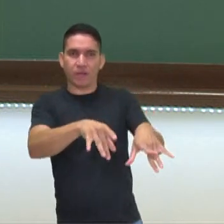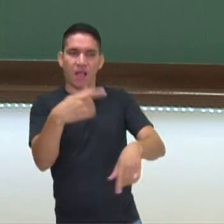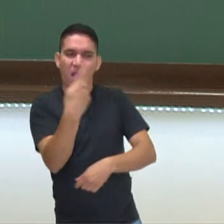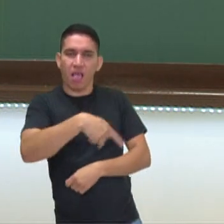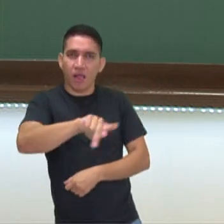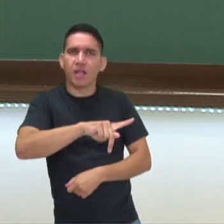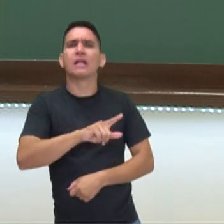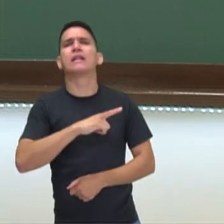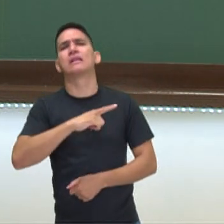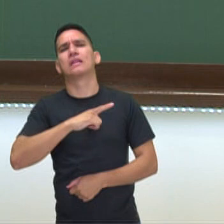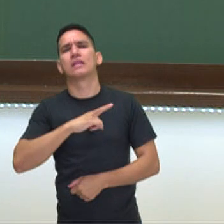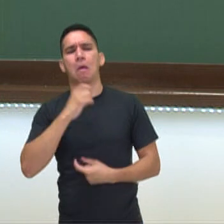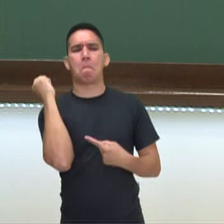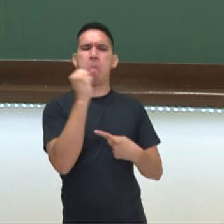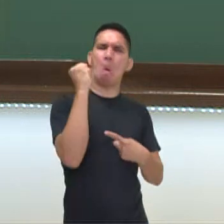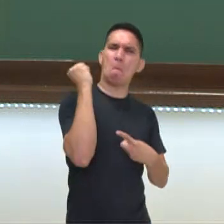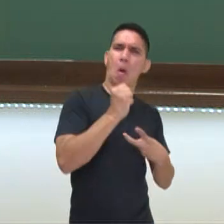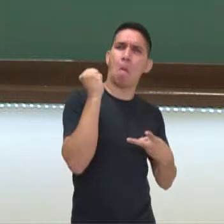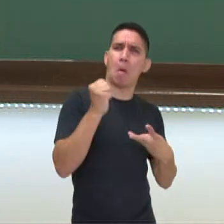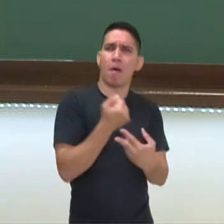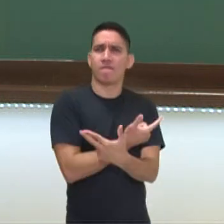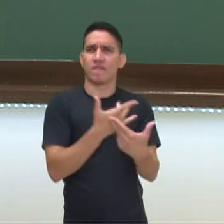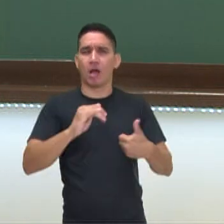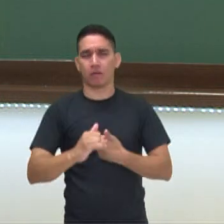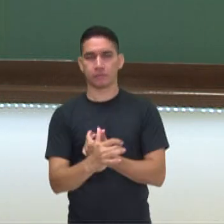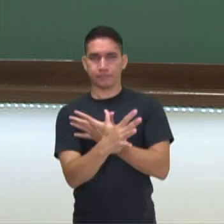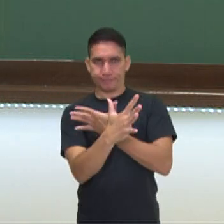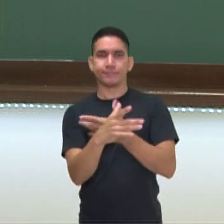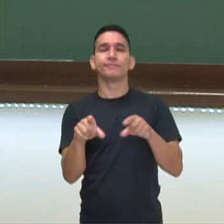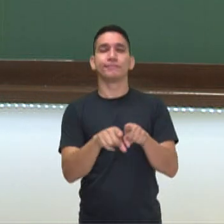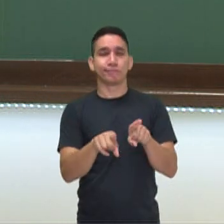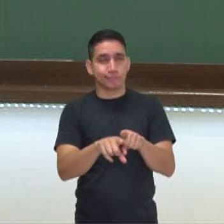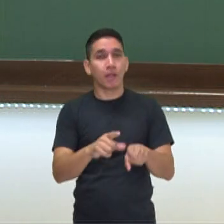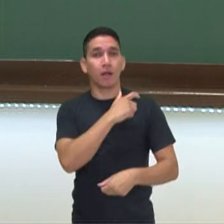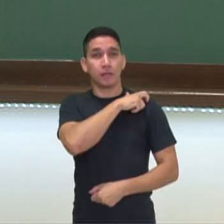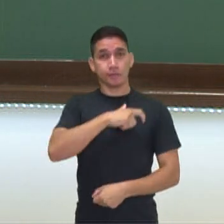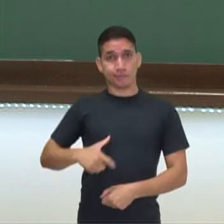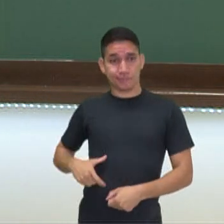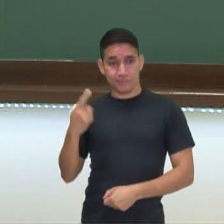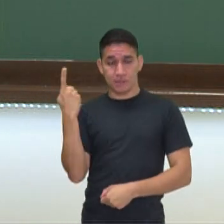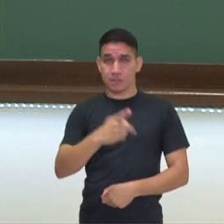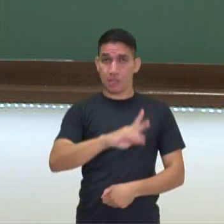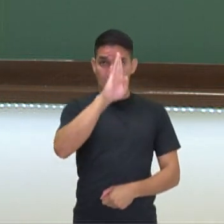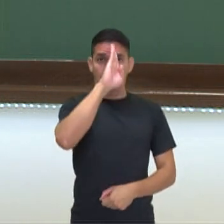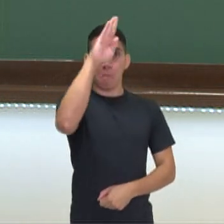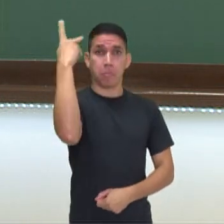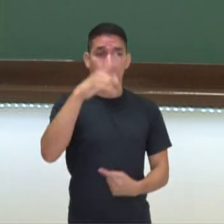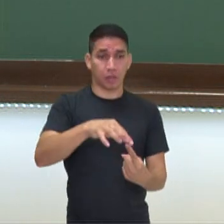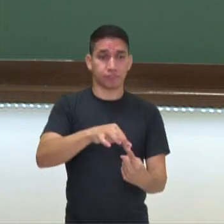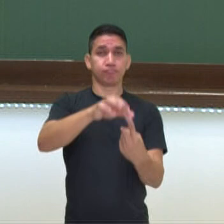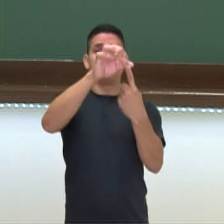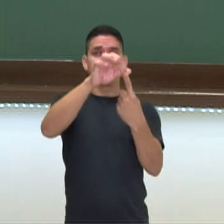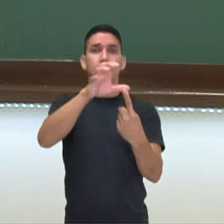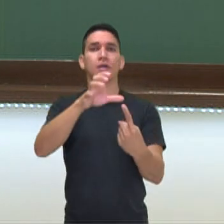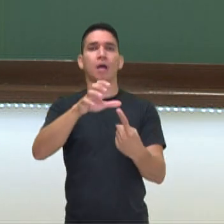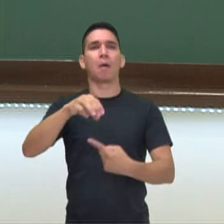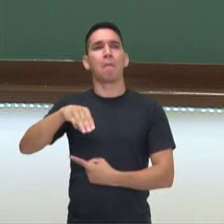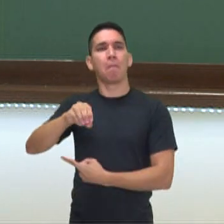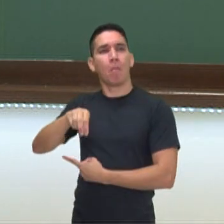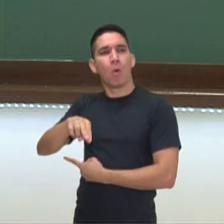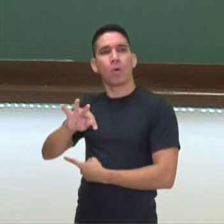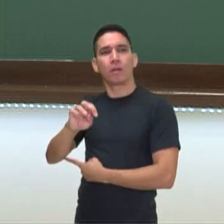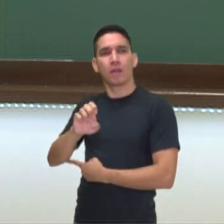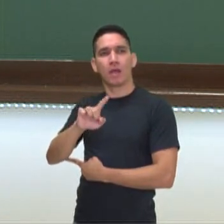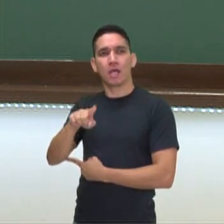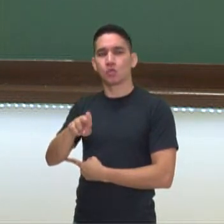matança de milhares de astecas, entre eles o imperador de Azteca, né, o imperador azteca Montezuma. Então